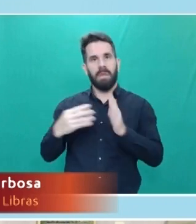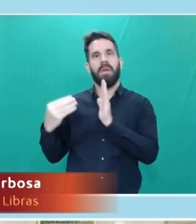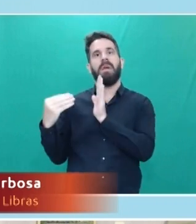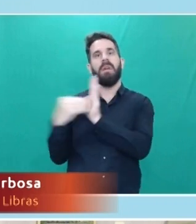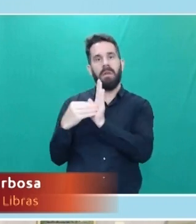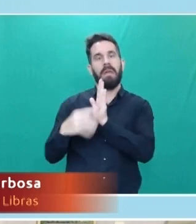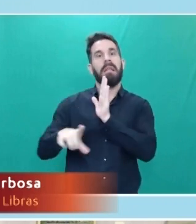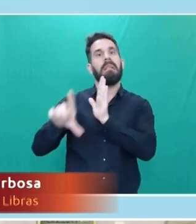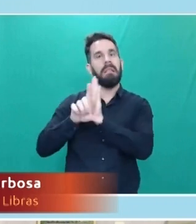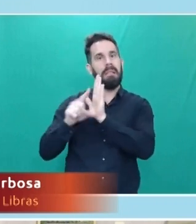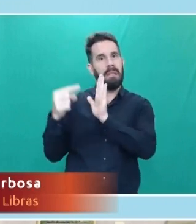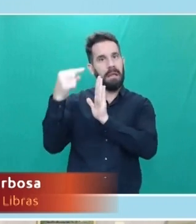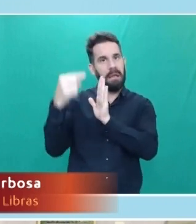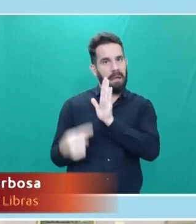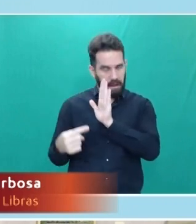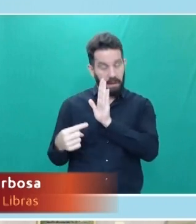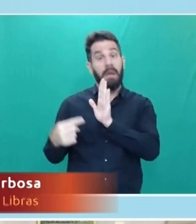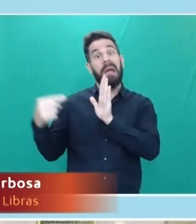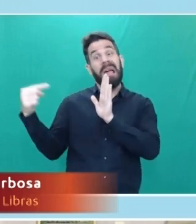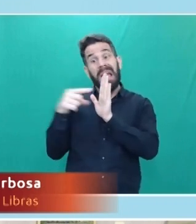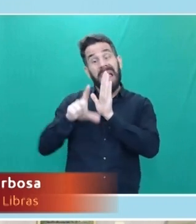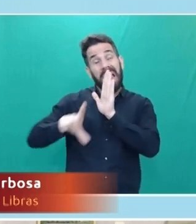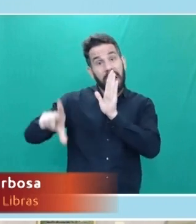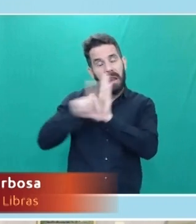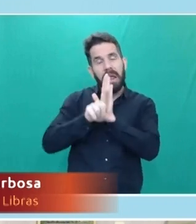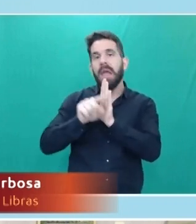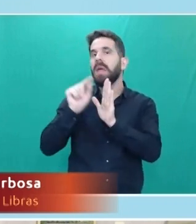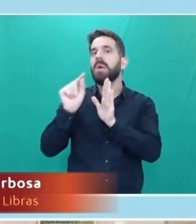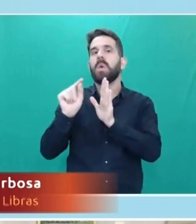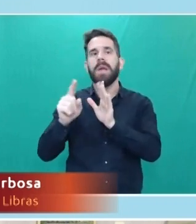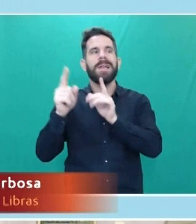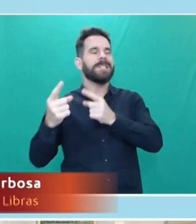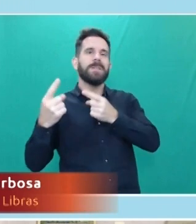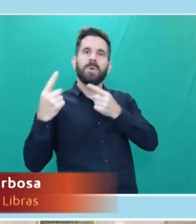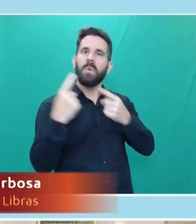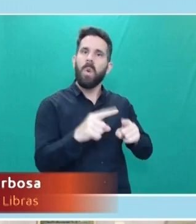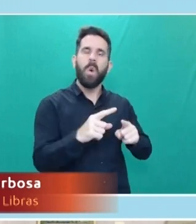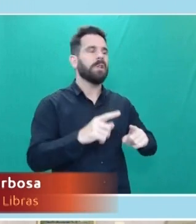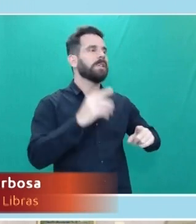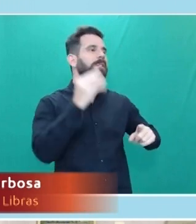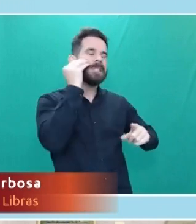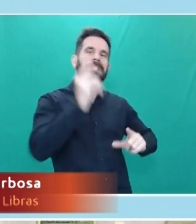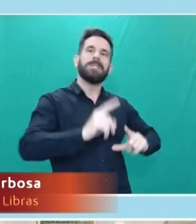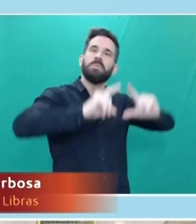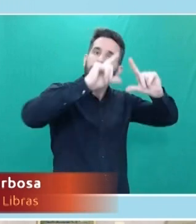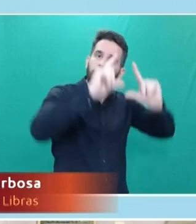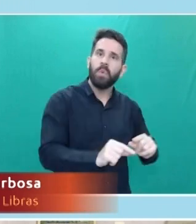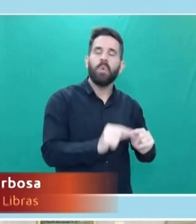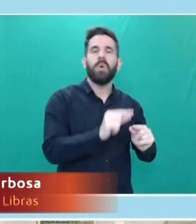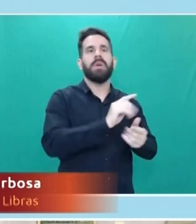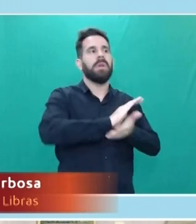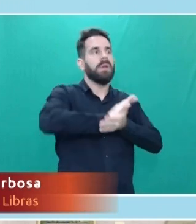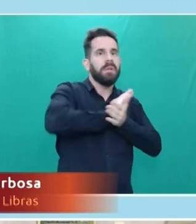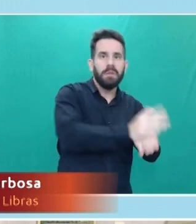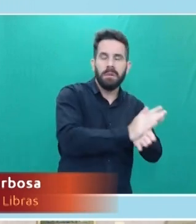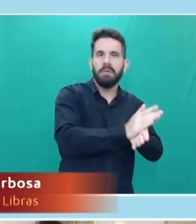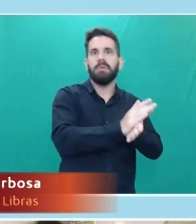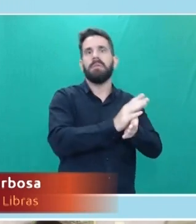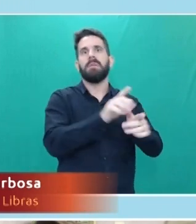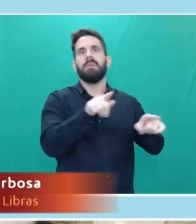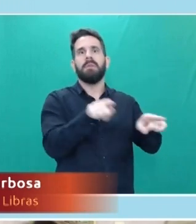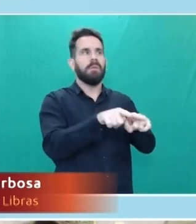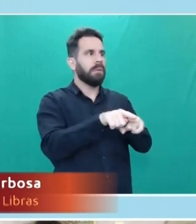que é uma lei, então, contra o preconceito, contra a discriminação, que a gente deve entender essa luta, a